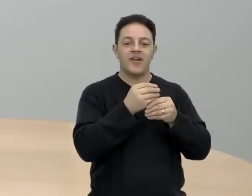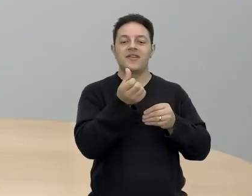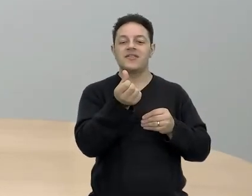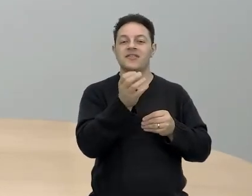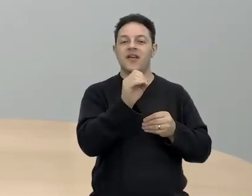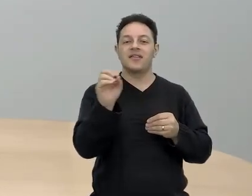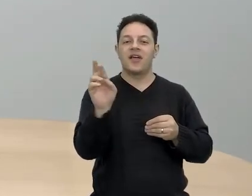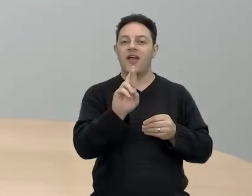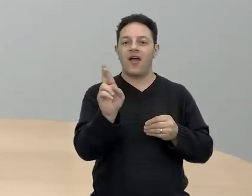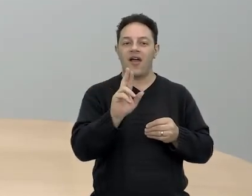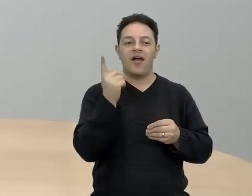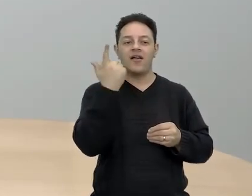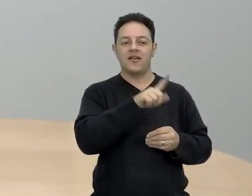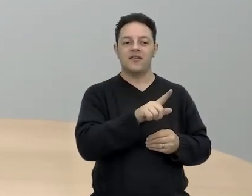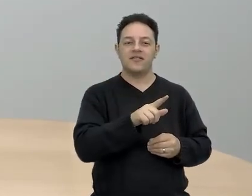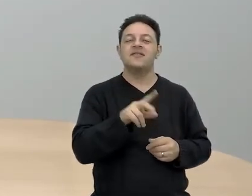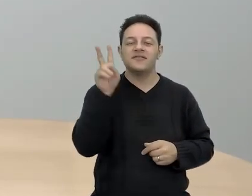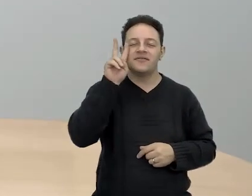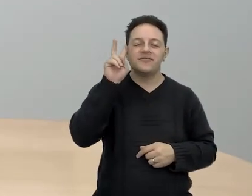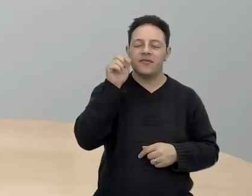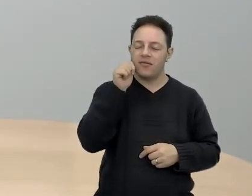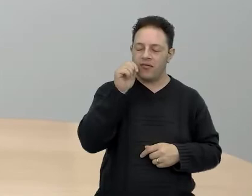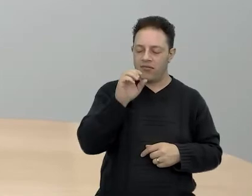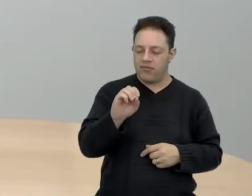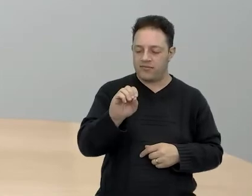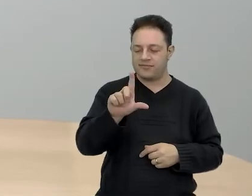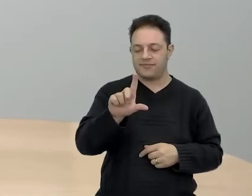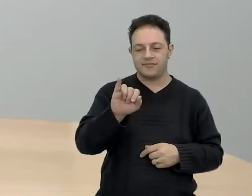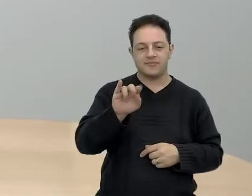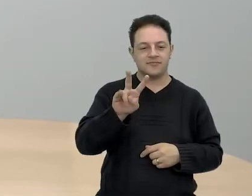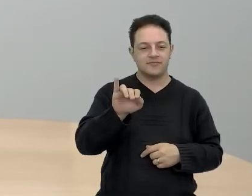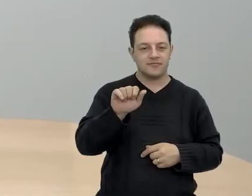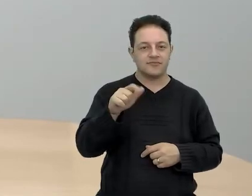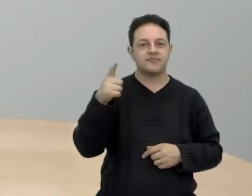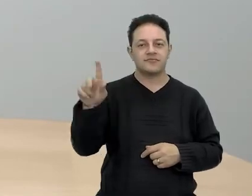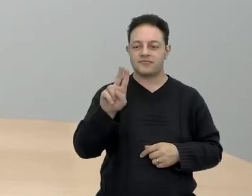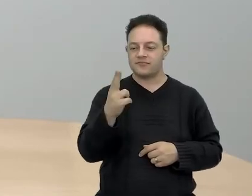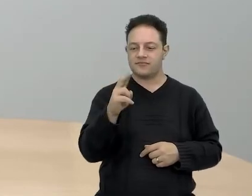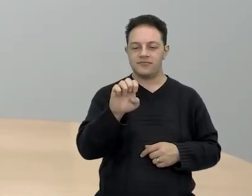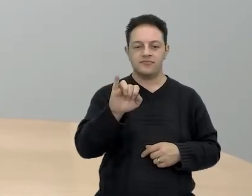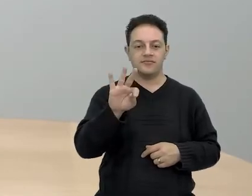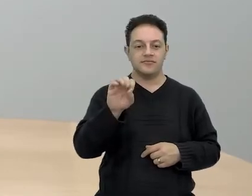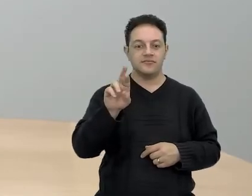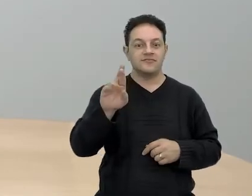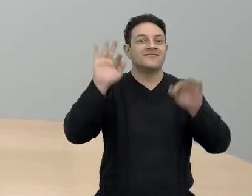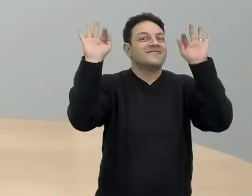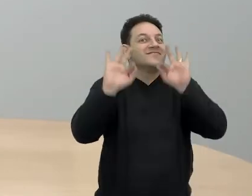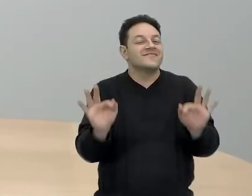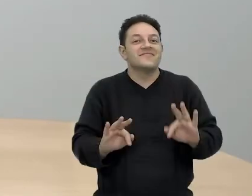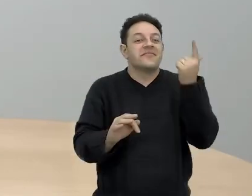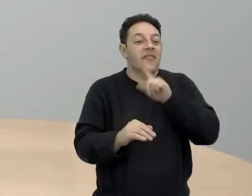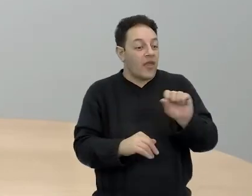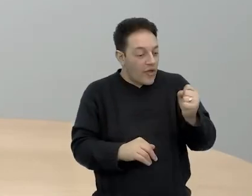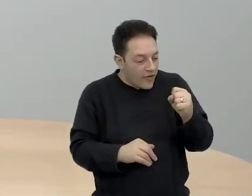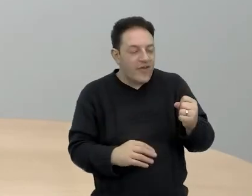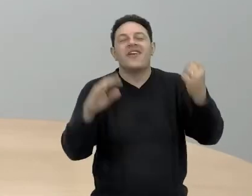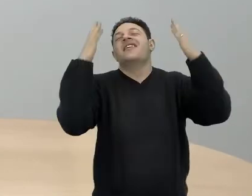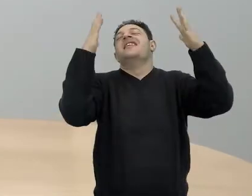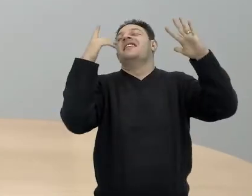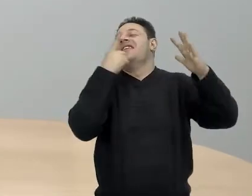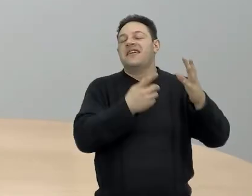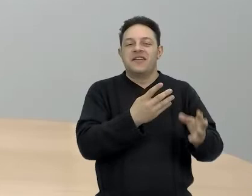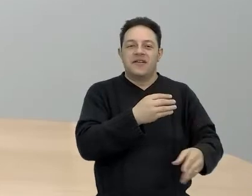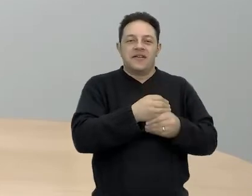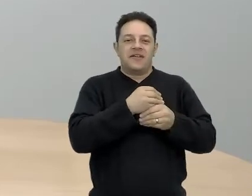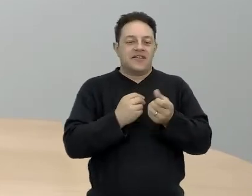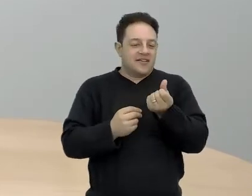600. Eu lembro muito bem que a Olivia, aqui o Heitor, a Sueli, eles ficaram muito felizes quando saía sempre a carta 8, eles amavam aí,